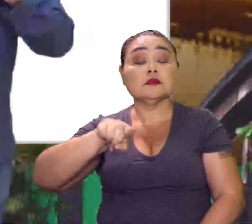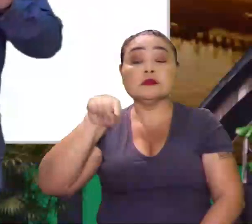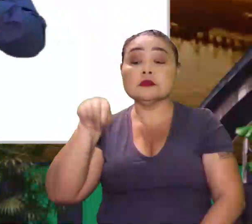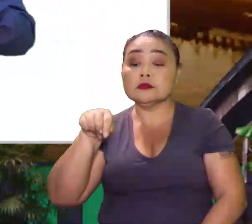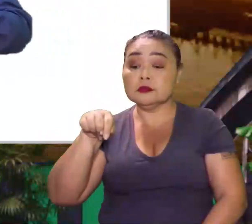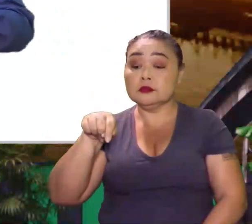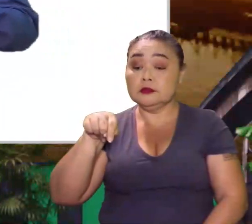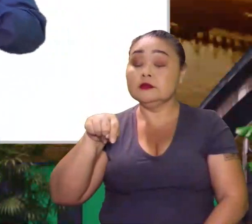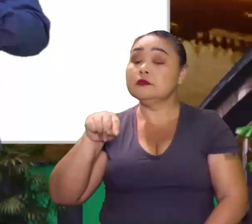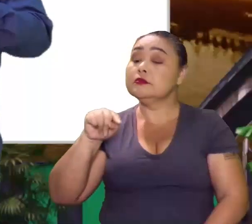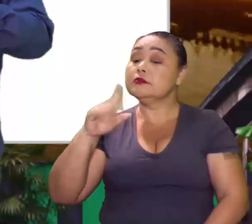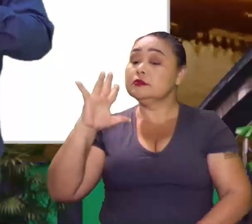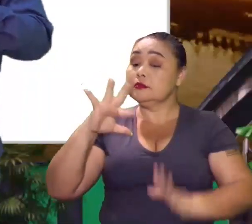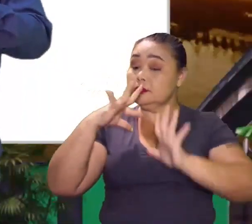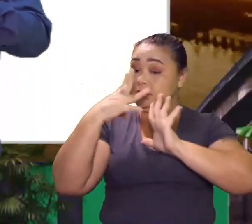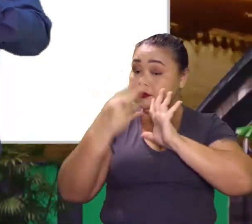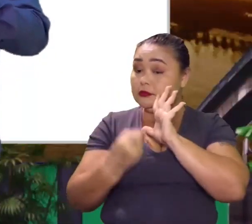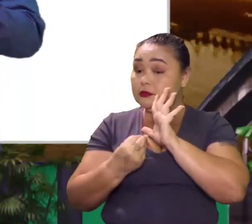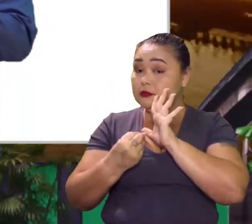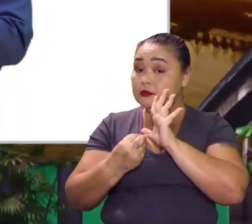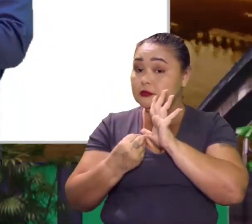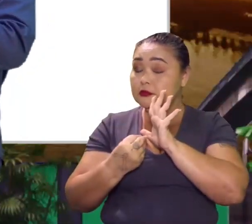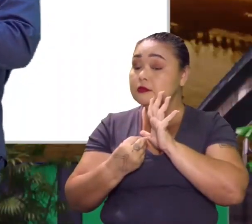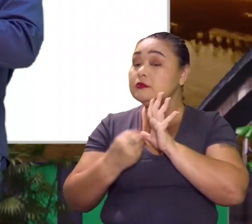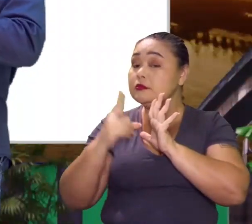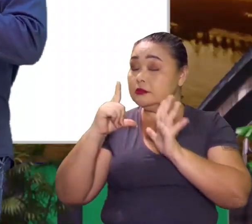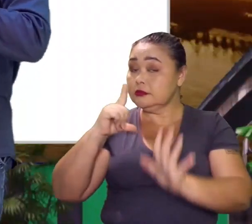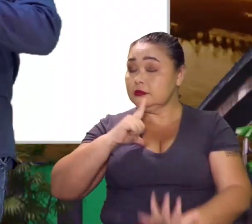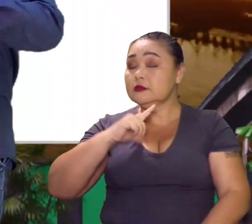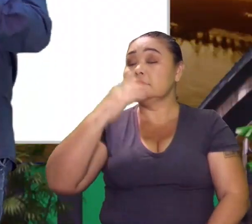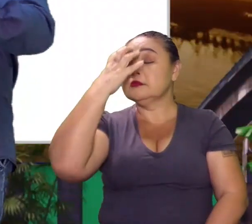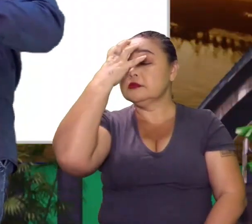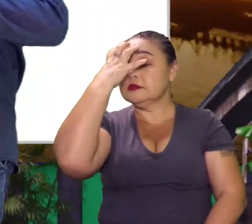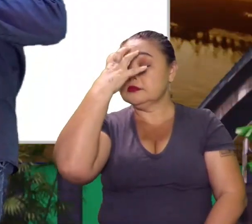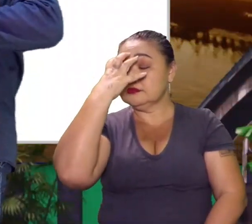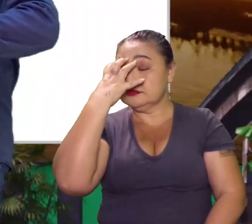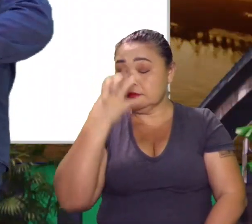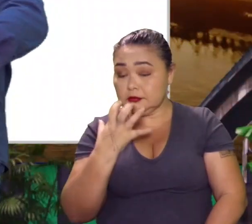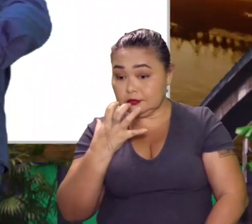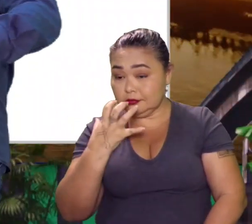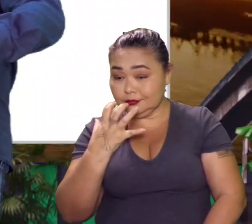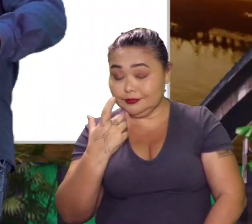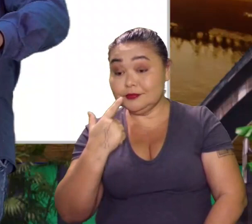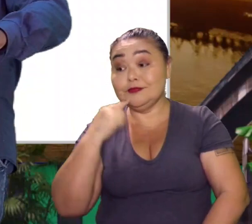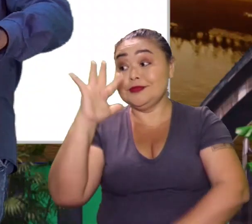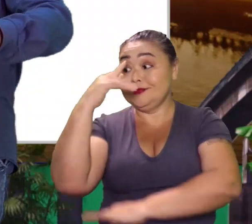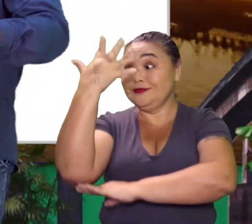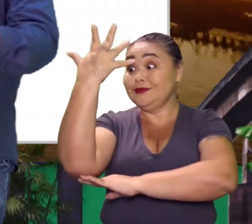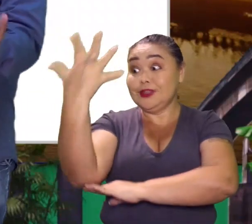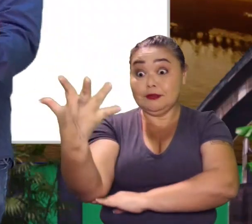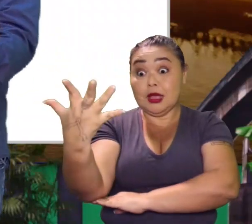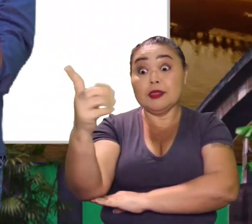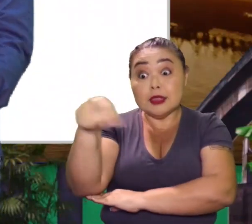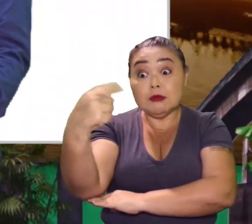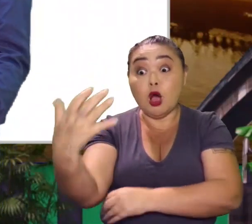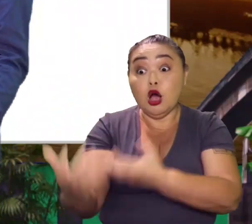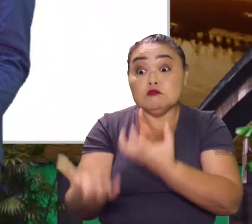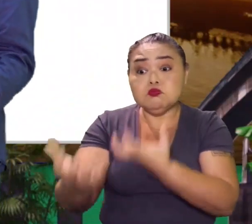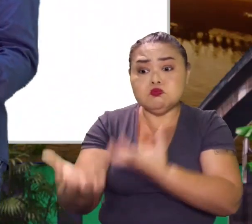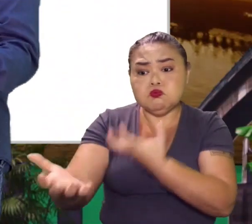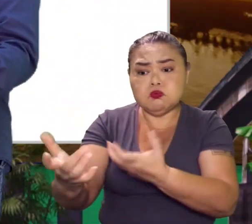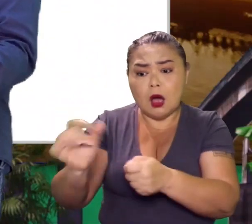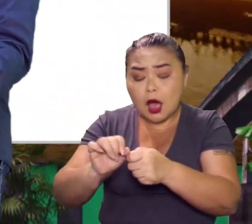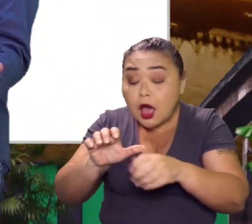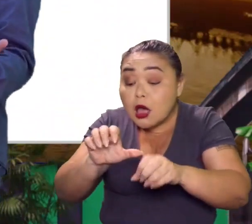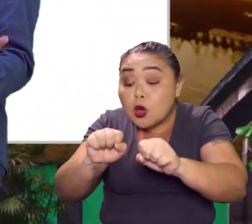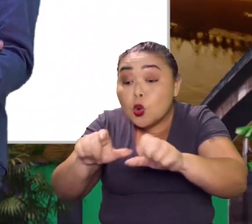aqui na Amazônia nós temos um sério problema, a gente desmata e ainda queima. E é o que gera o empobrecimento do solo,